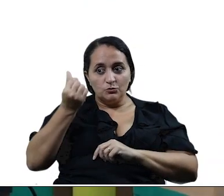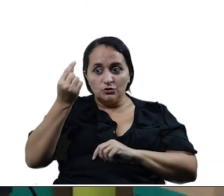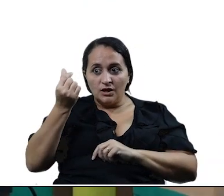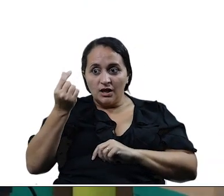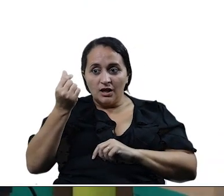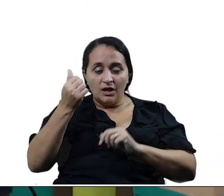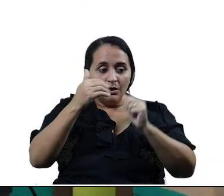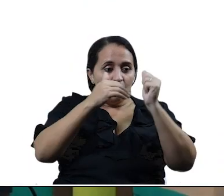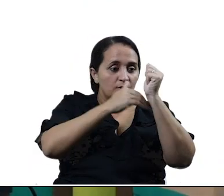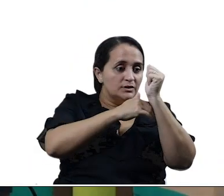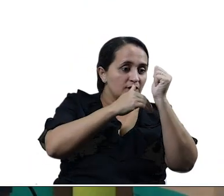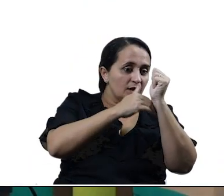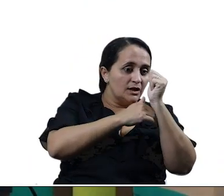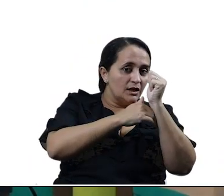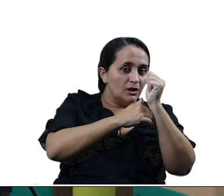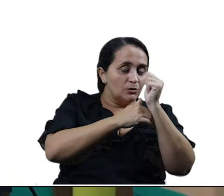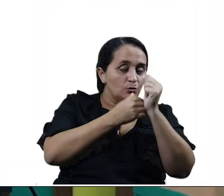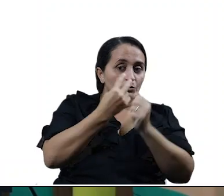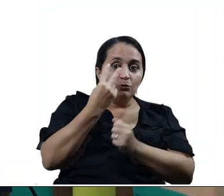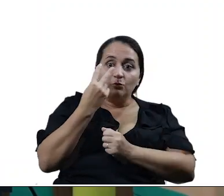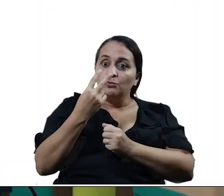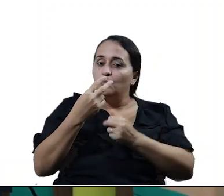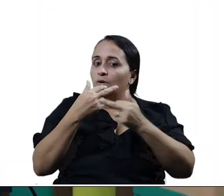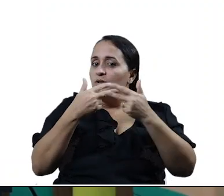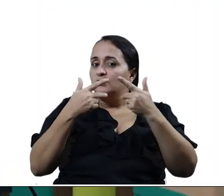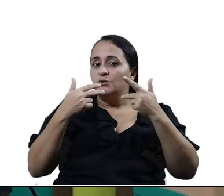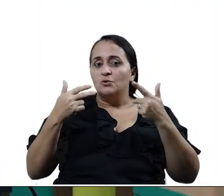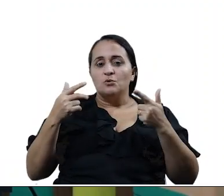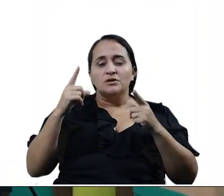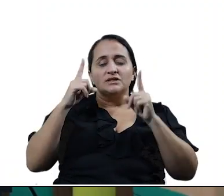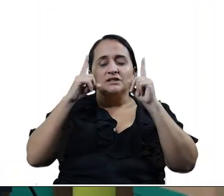duas coisas que são muito difíceis de